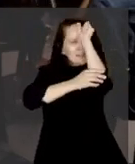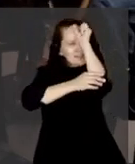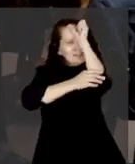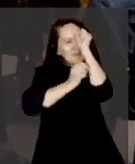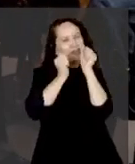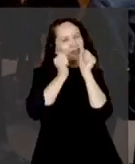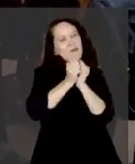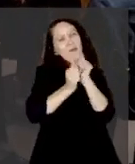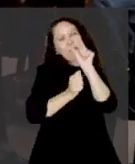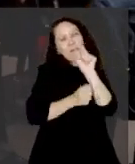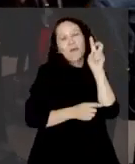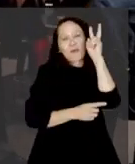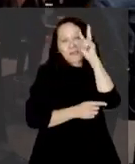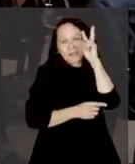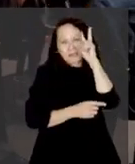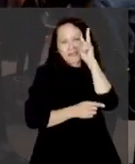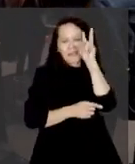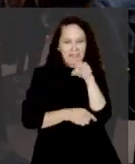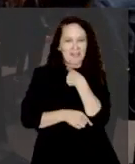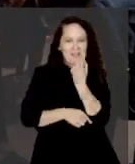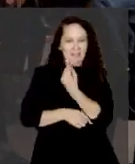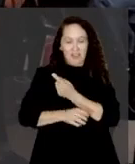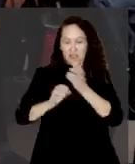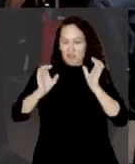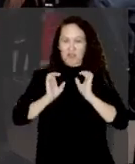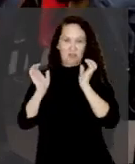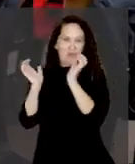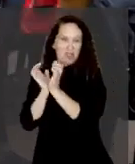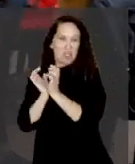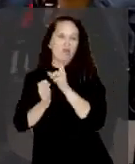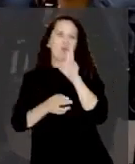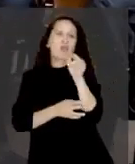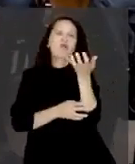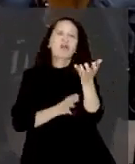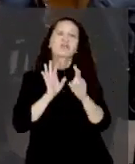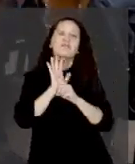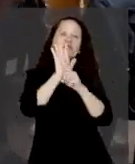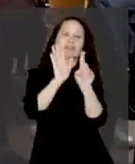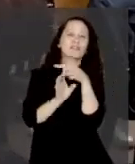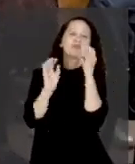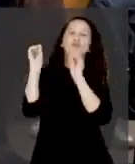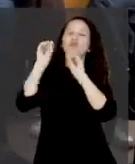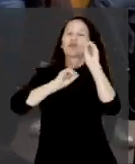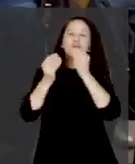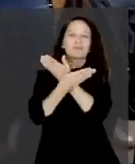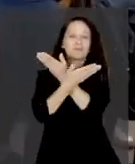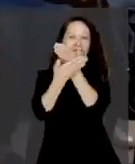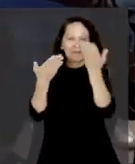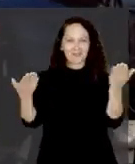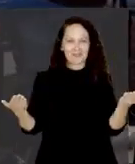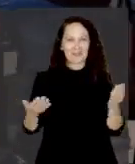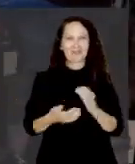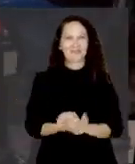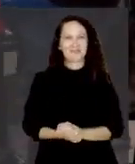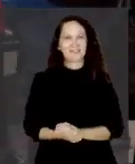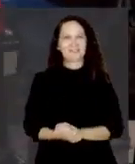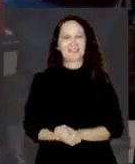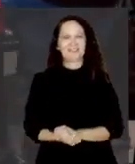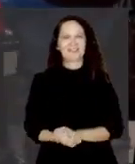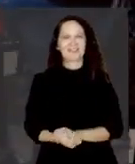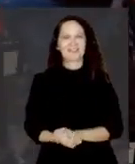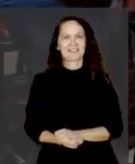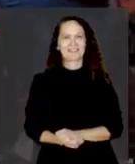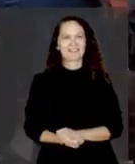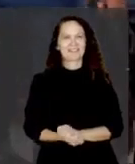pedido. A gente vai fechar as cortinas que estão aí no fundo. Então eu peço para que as